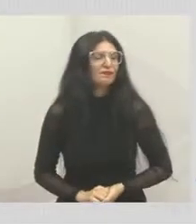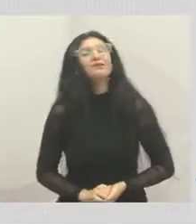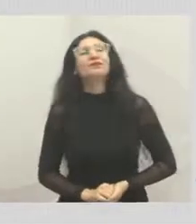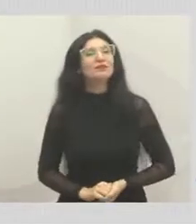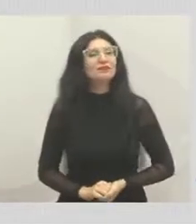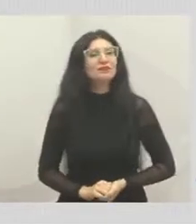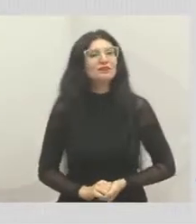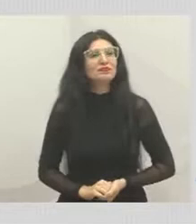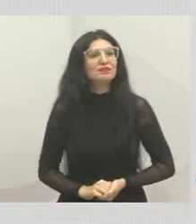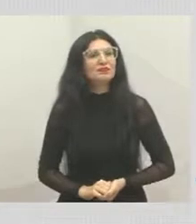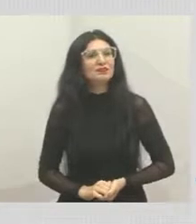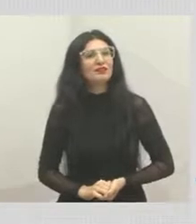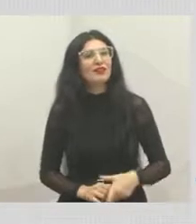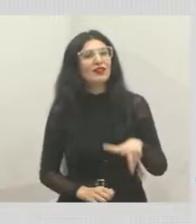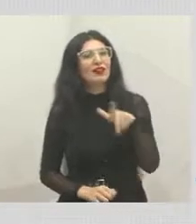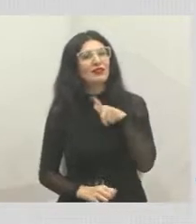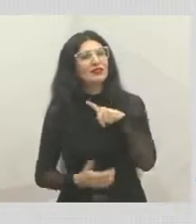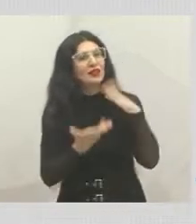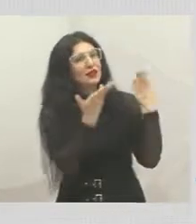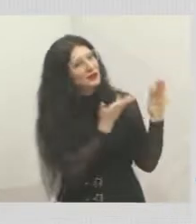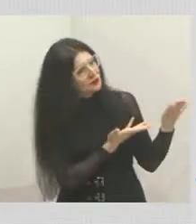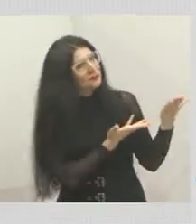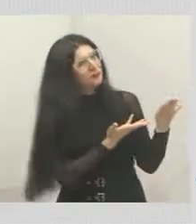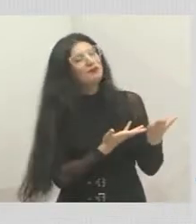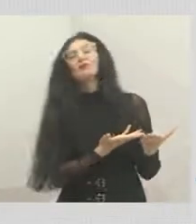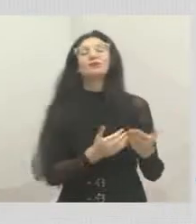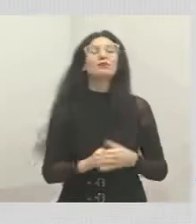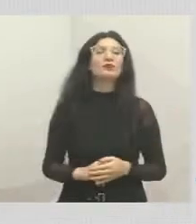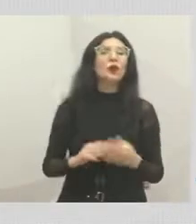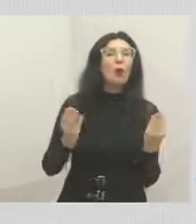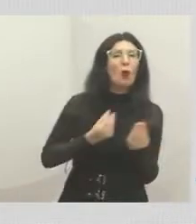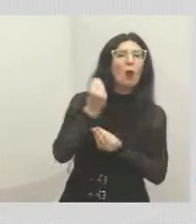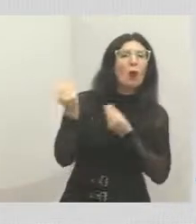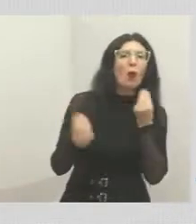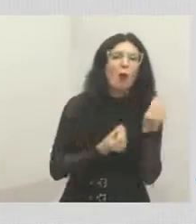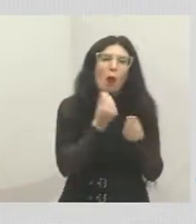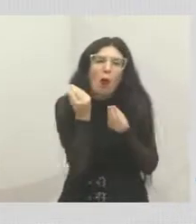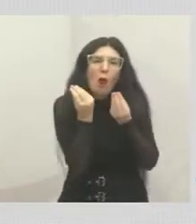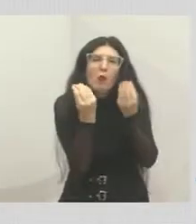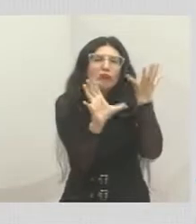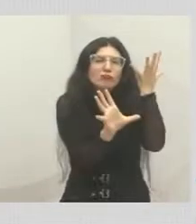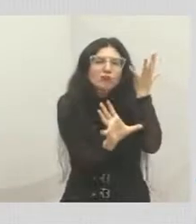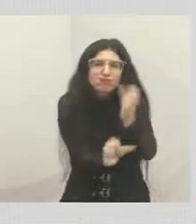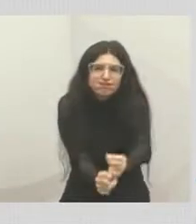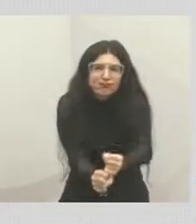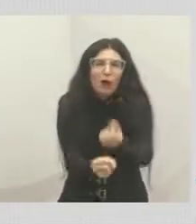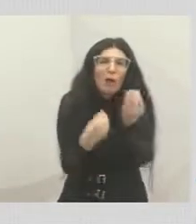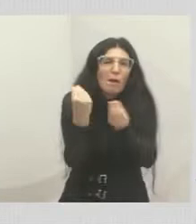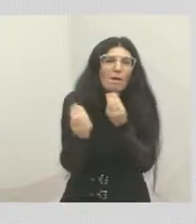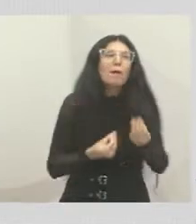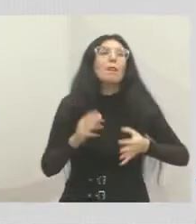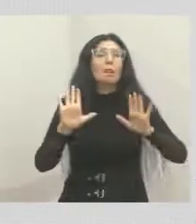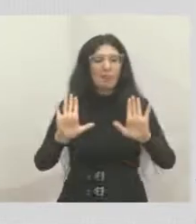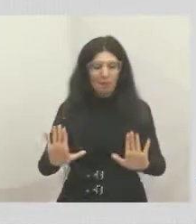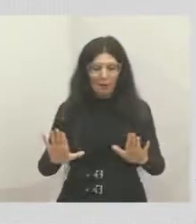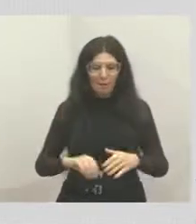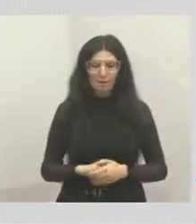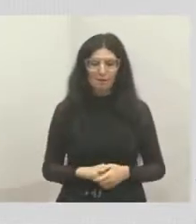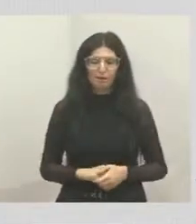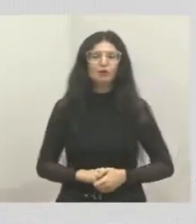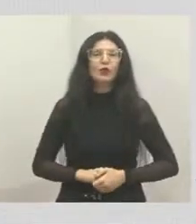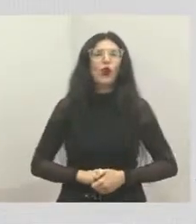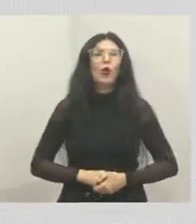Aí aqui temos os valores, a metodologia de como chegou neste valor. Receitas primárias do